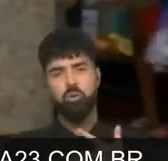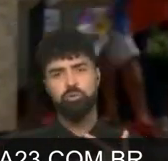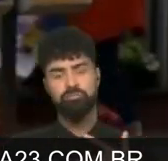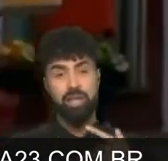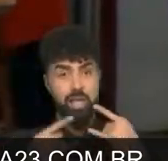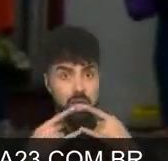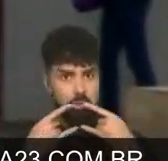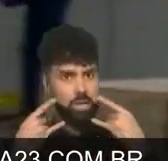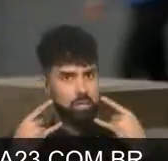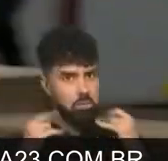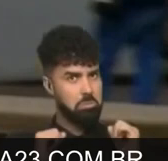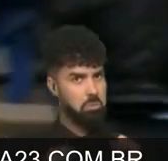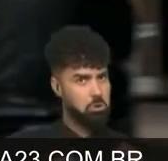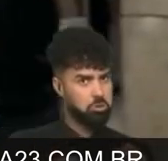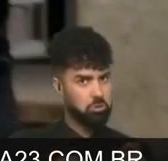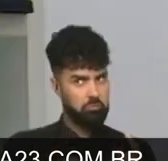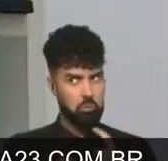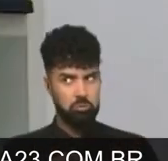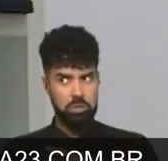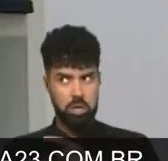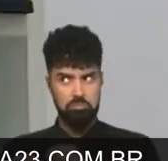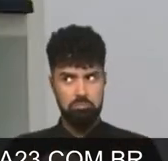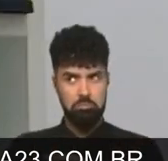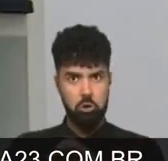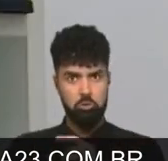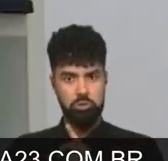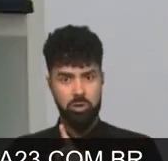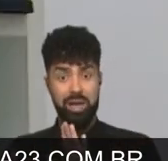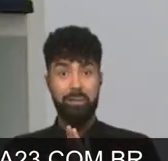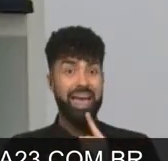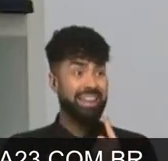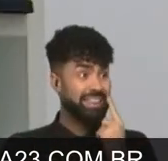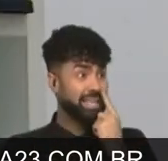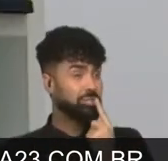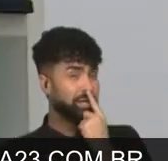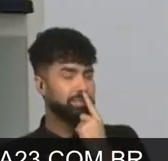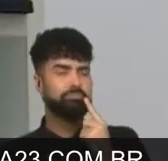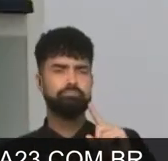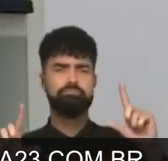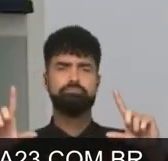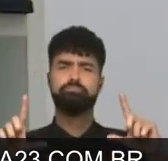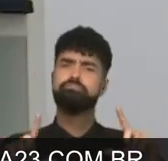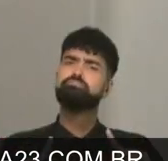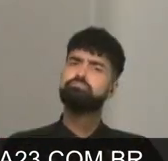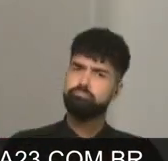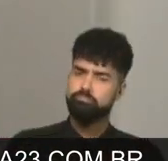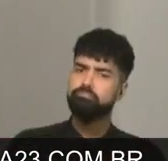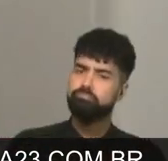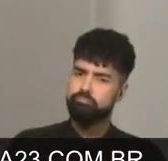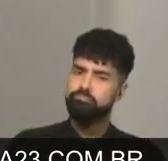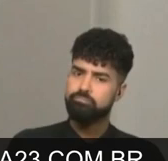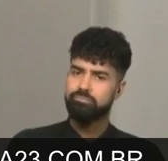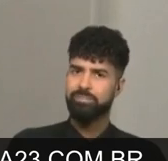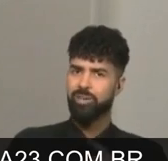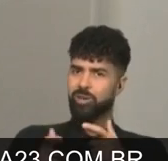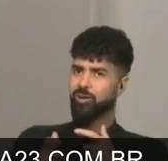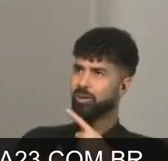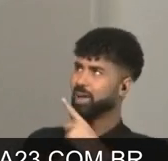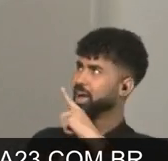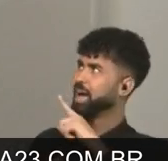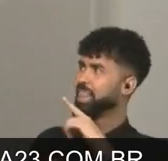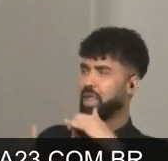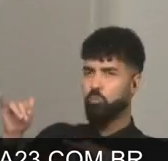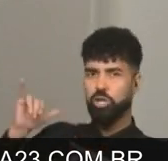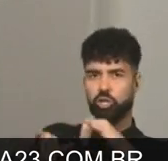pode ou não estar voltando a testagem para covid tem diminuído só nesta rede de